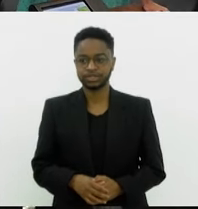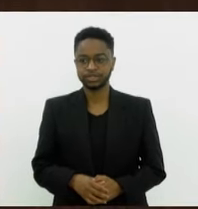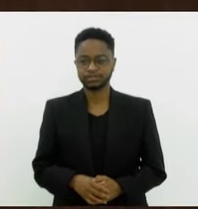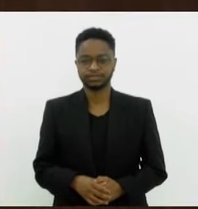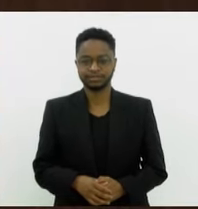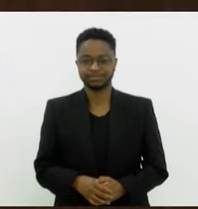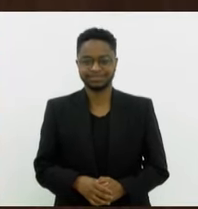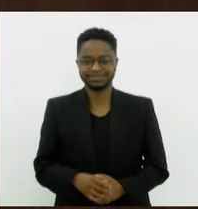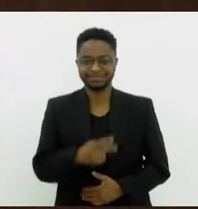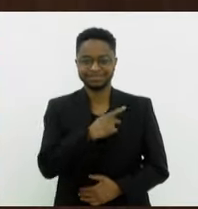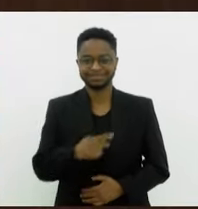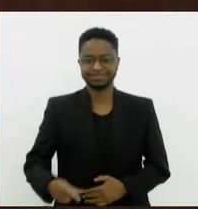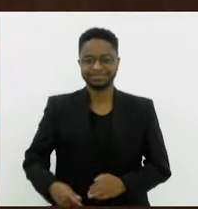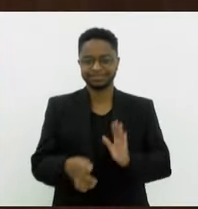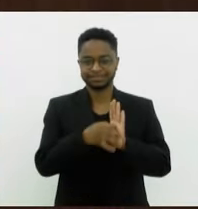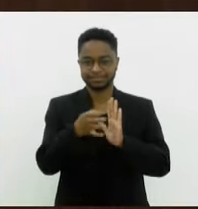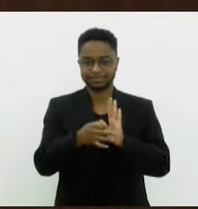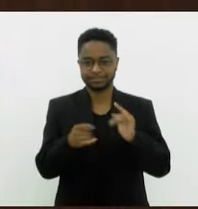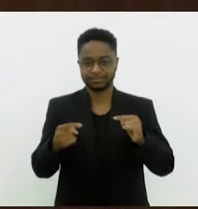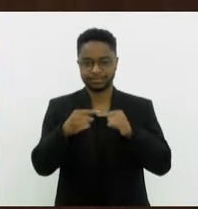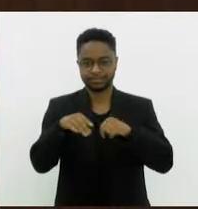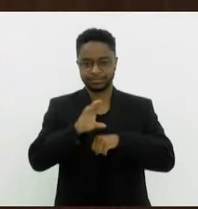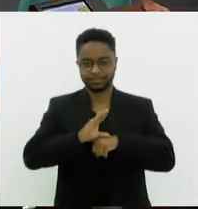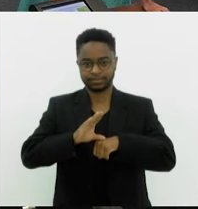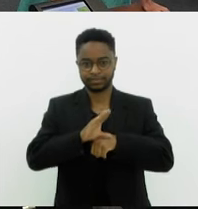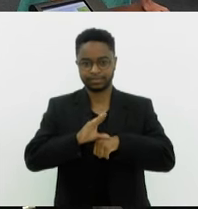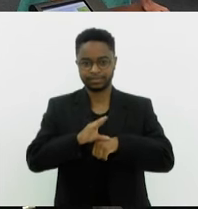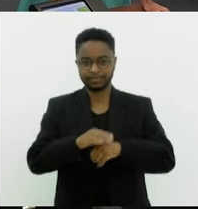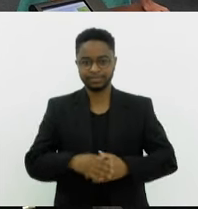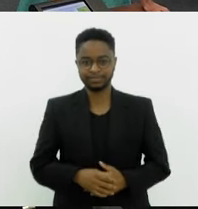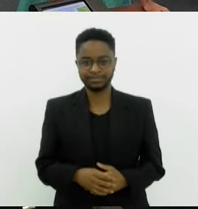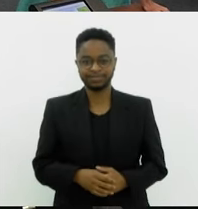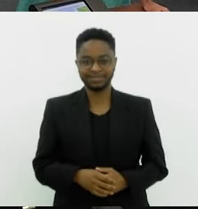Senhor presidente, parecer pela constitucionalidade.